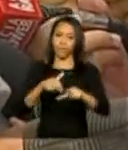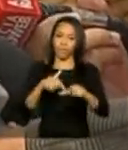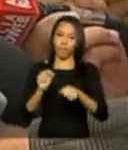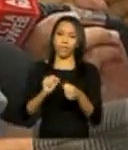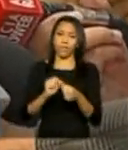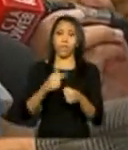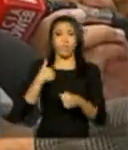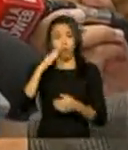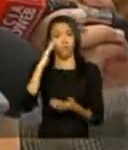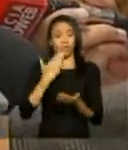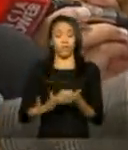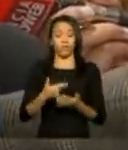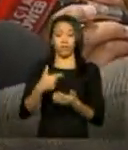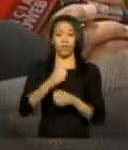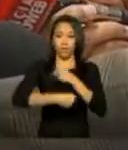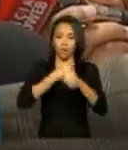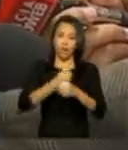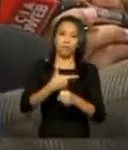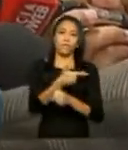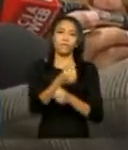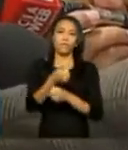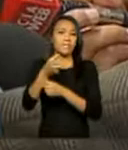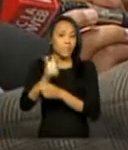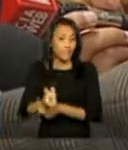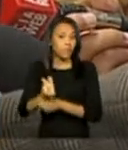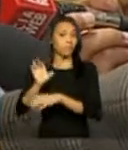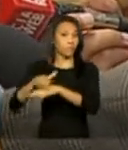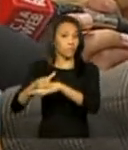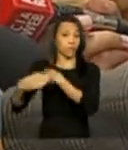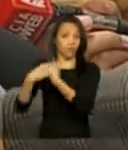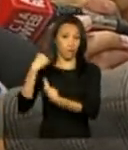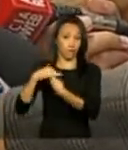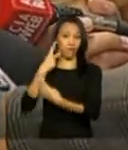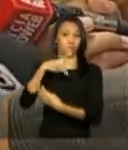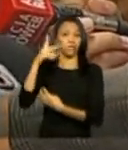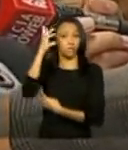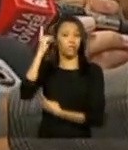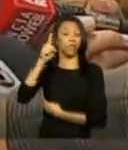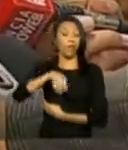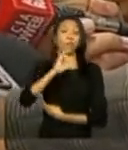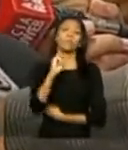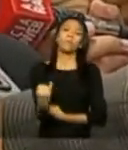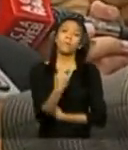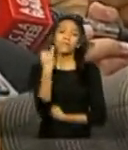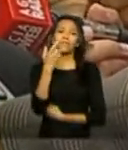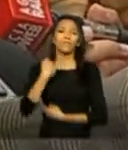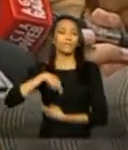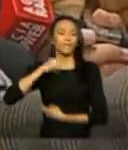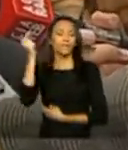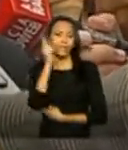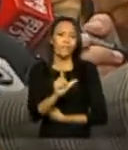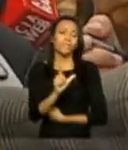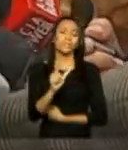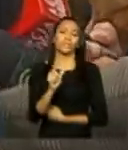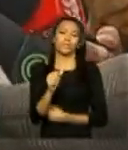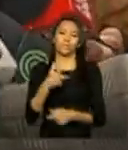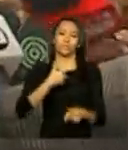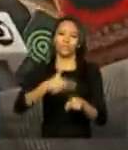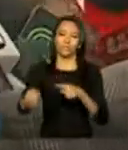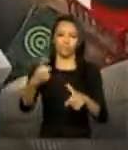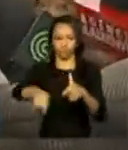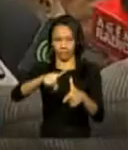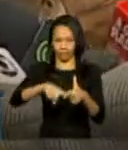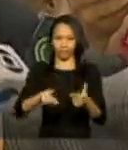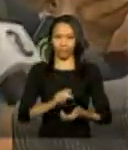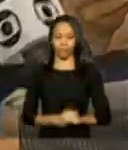ano de 2015, tendo em vista a orientação da presidente Dilma, será importante que nós possamos superar alguns gargalos. Mas a gente pode pensar que